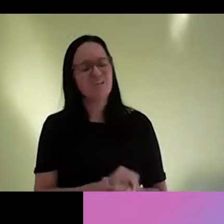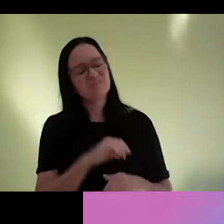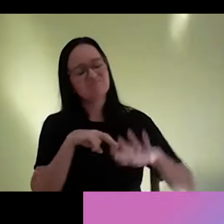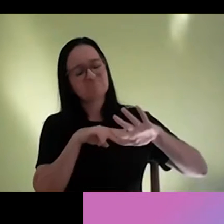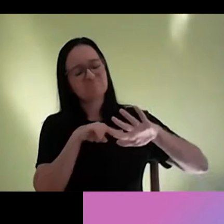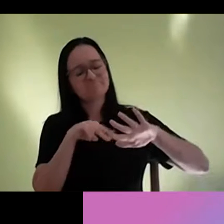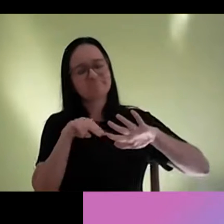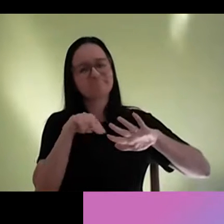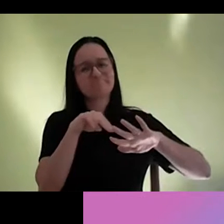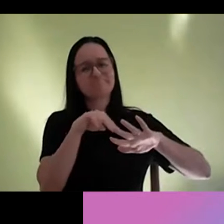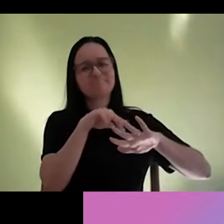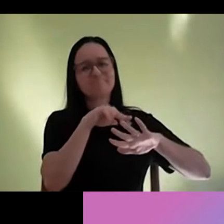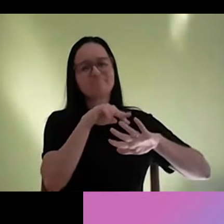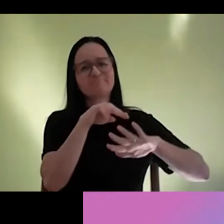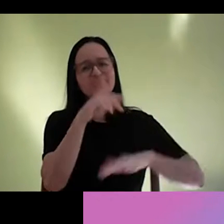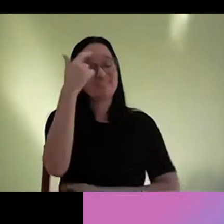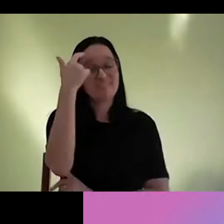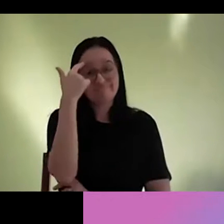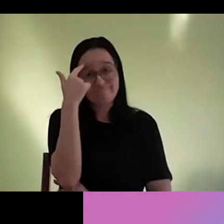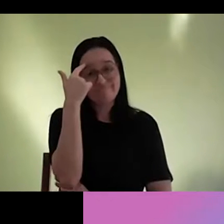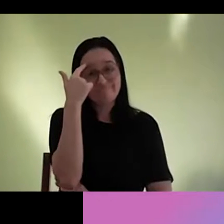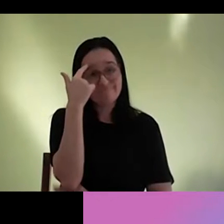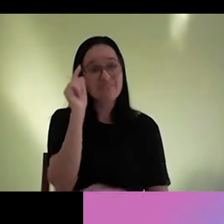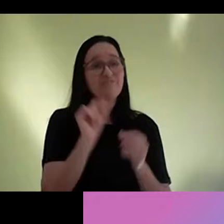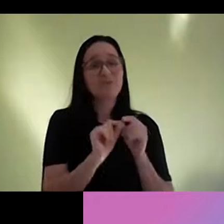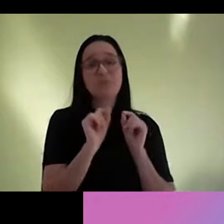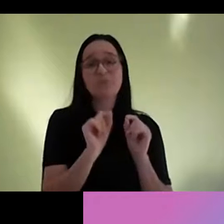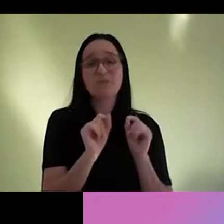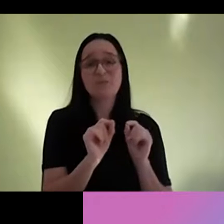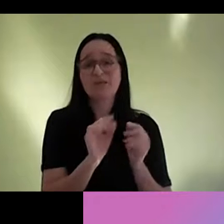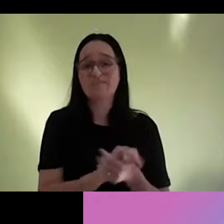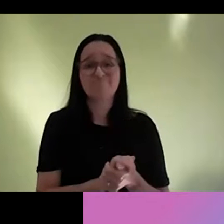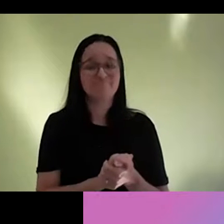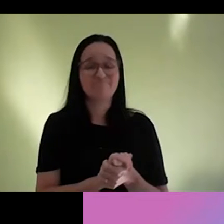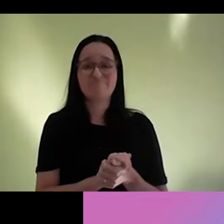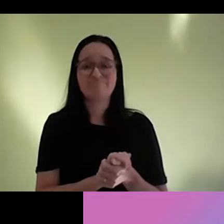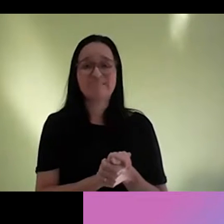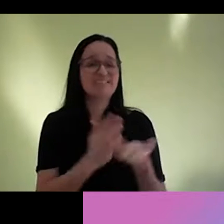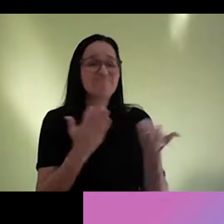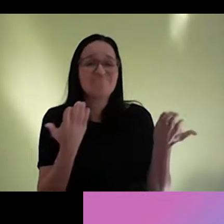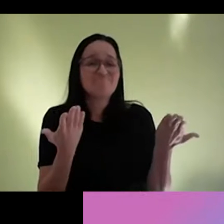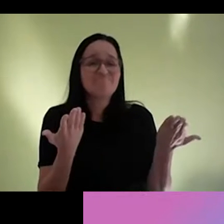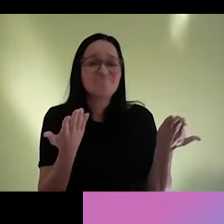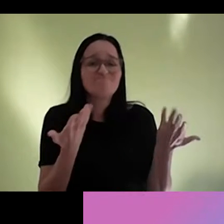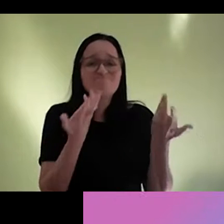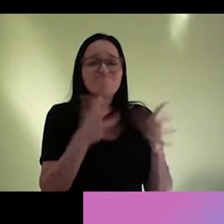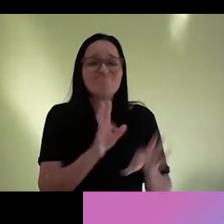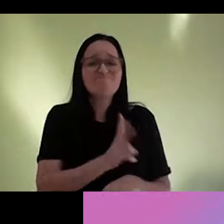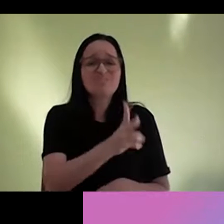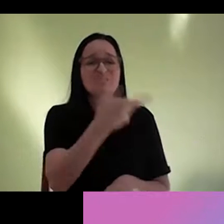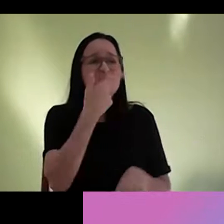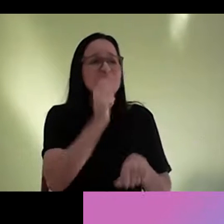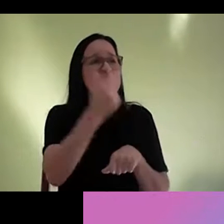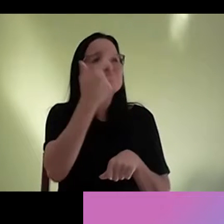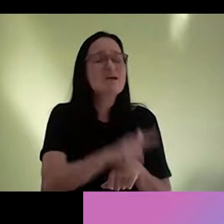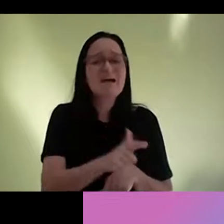empresa eu falava assim meu Deus o que eu tô fazendo aqui eu já fui até onde eu acho que eu poderia ir a empresa espera mais de mim